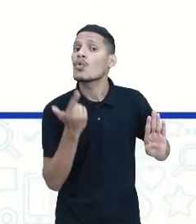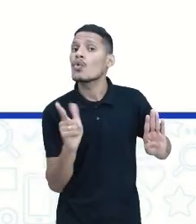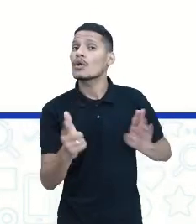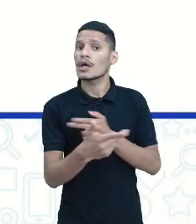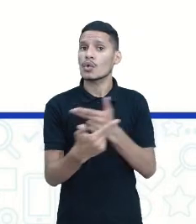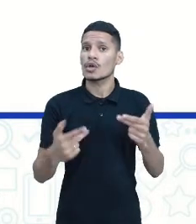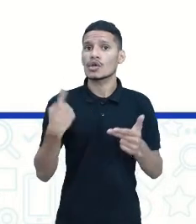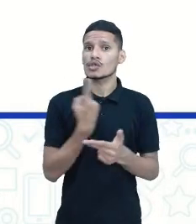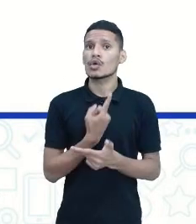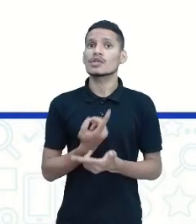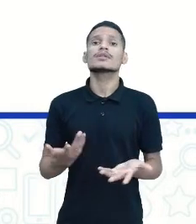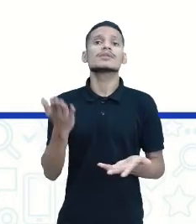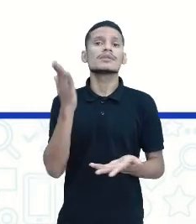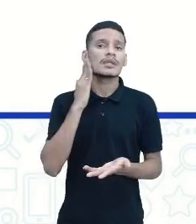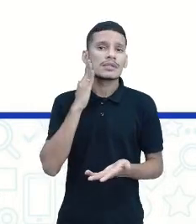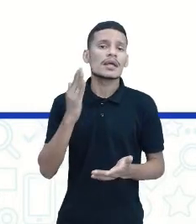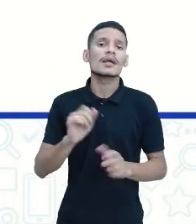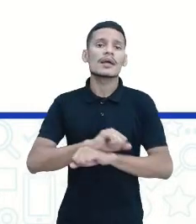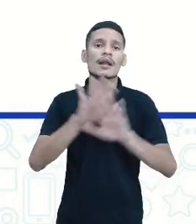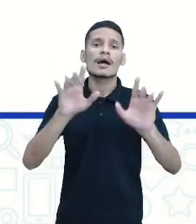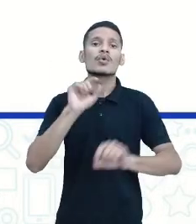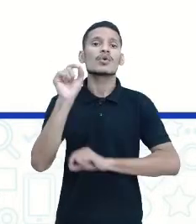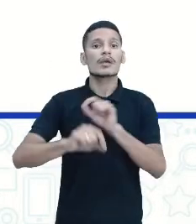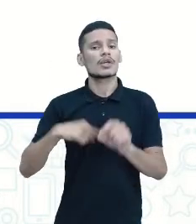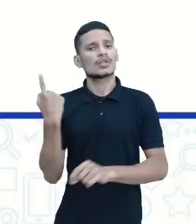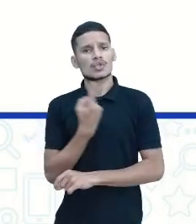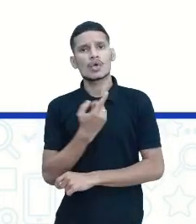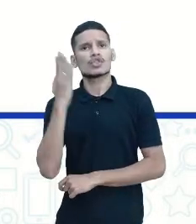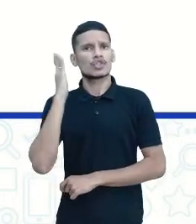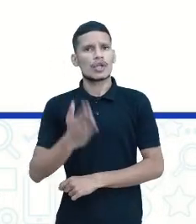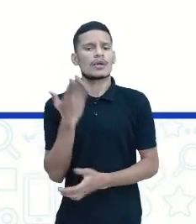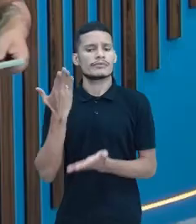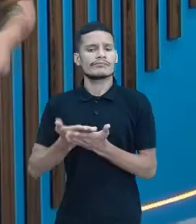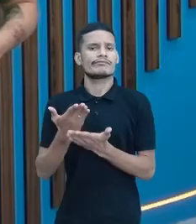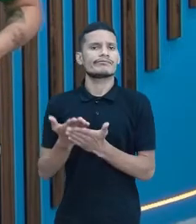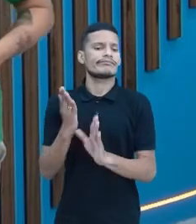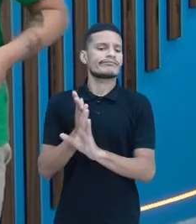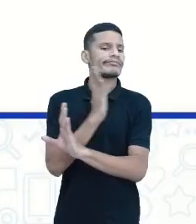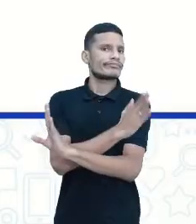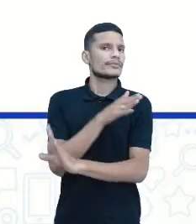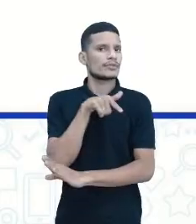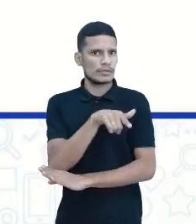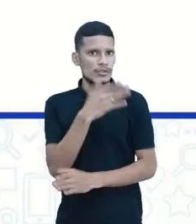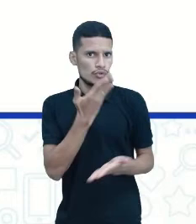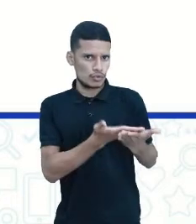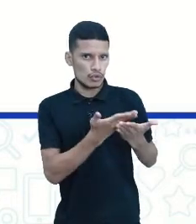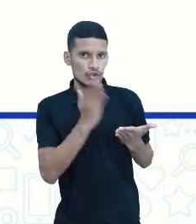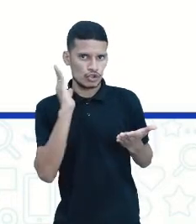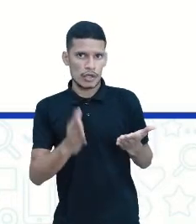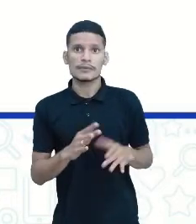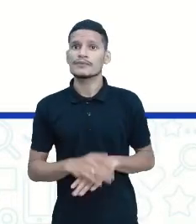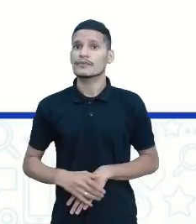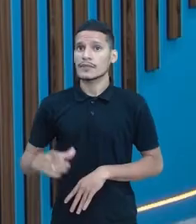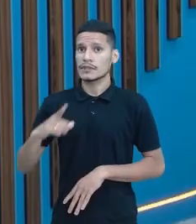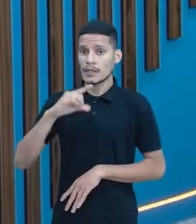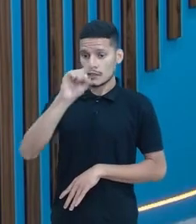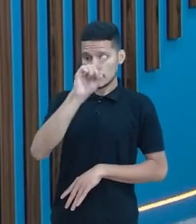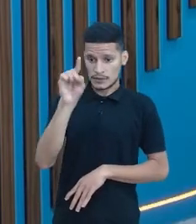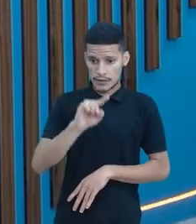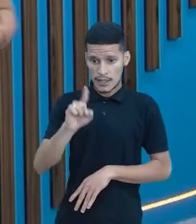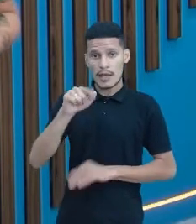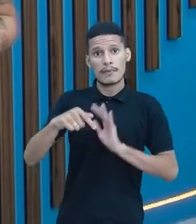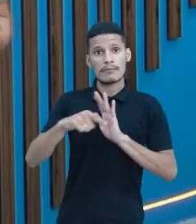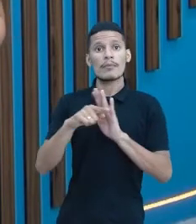é interpretar a partir dos nomes que a gente estudou anteriormente. No caso aí, eu tenho Z, é